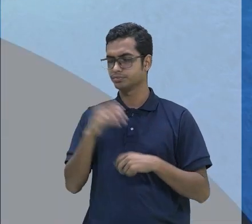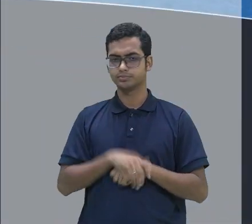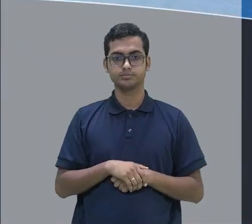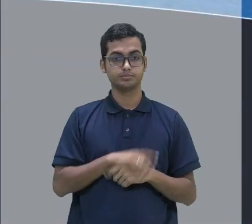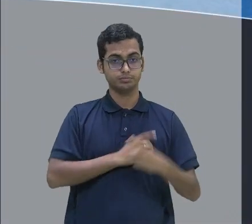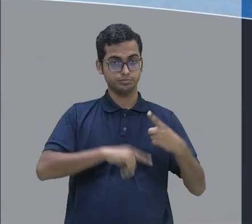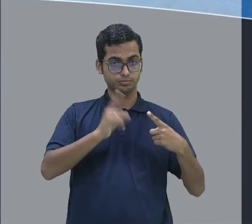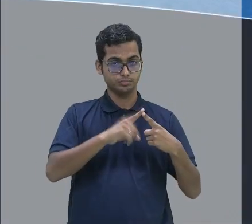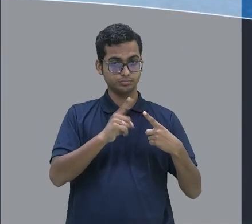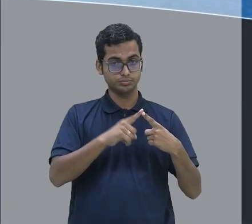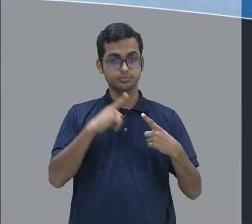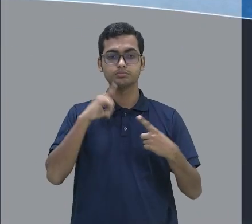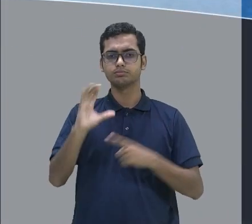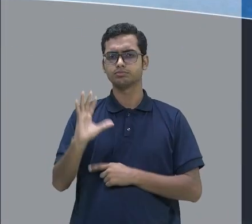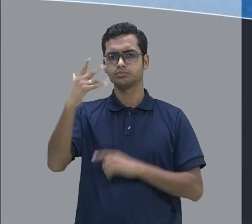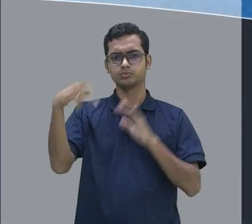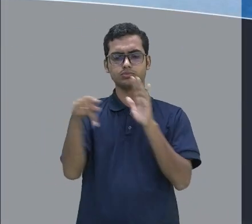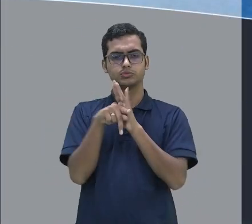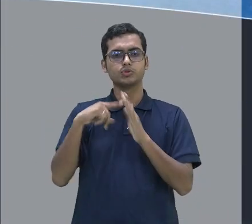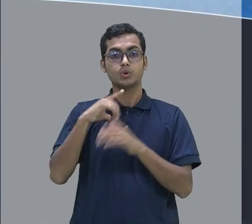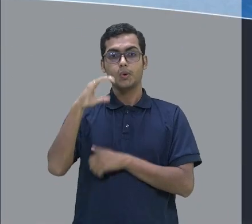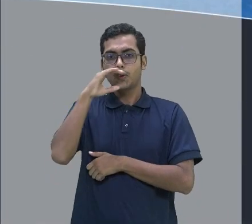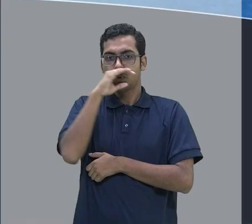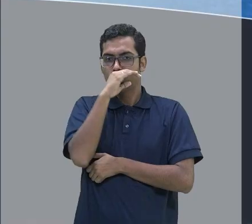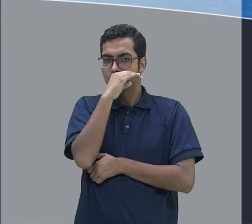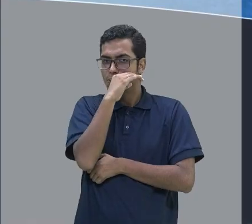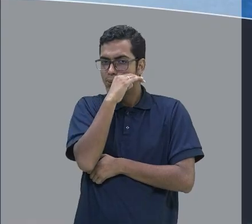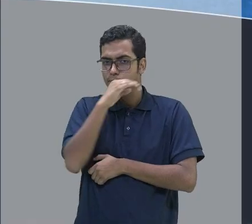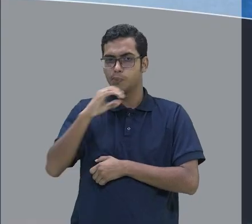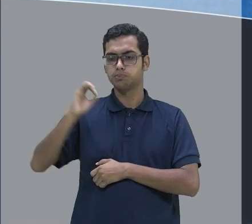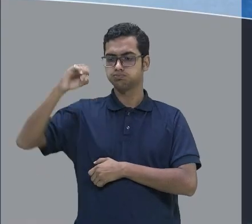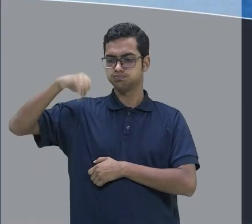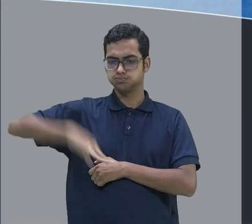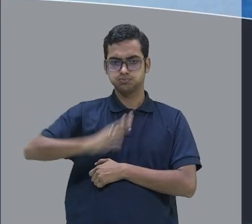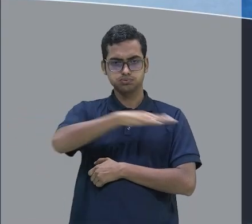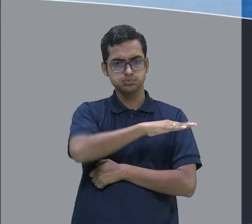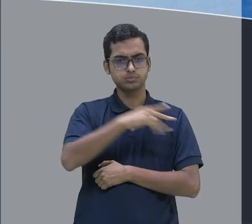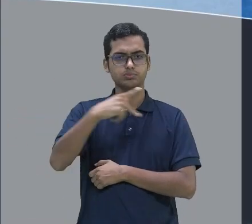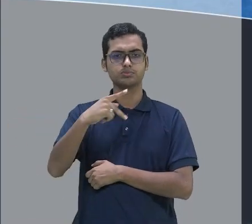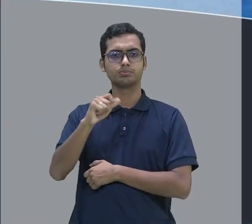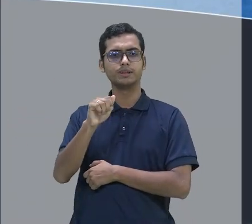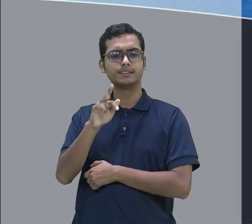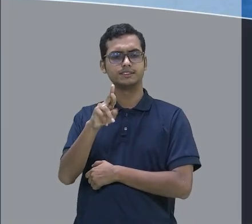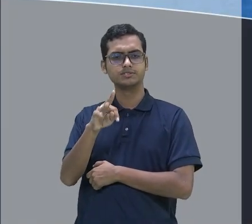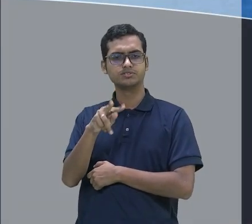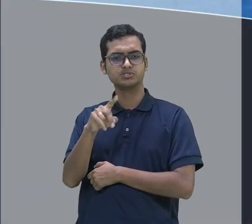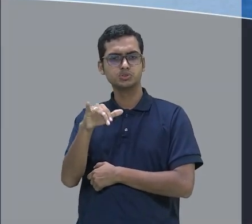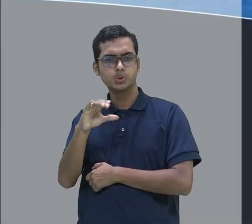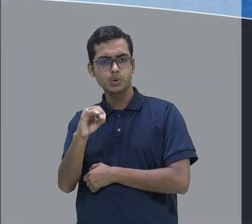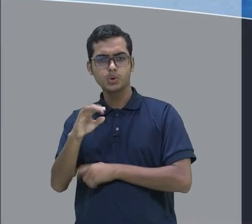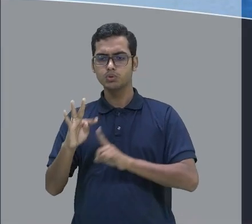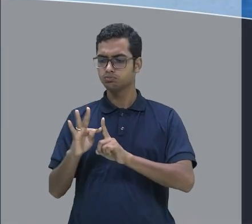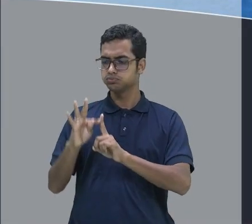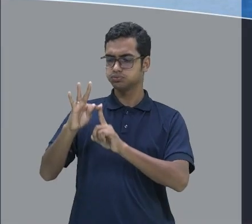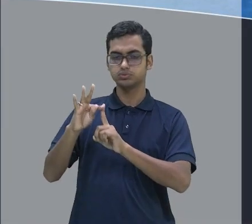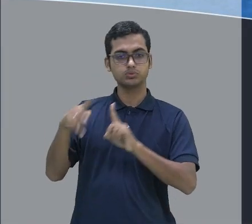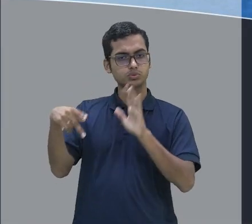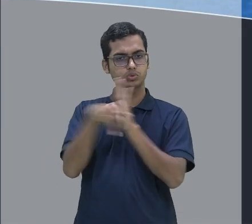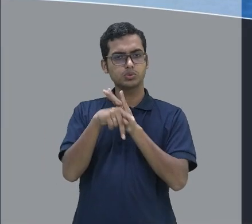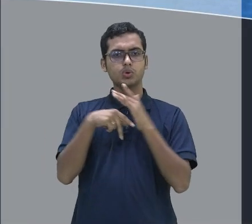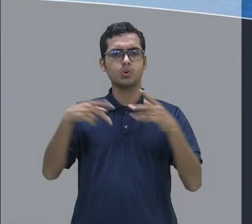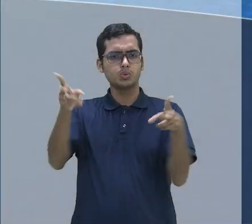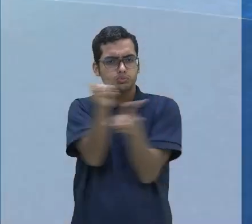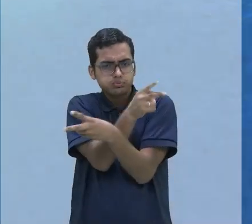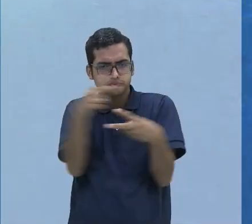O El Niño causa o aquecimento anômalo das águas do Oceano Pacífico, fazendo com que o padrão normal de circulação atmosférica